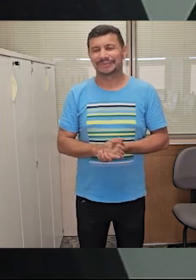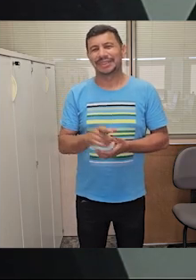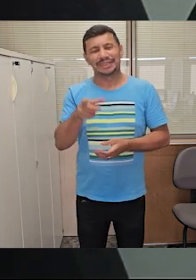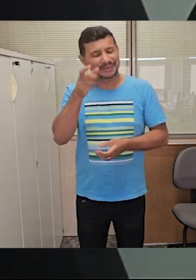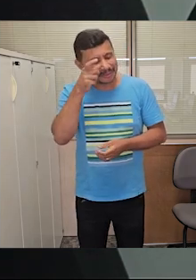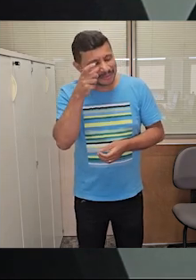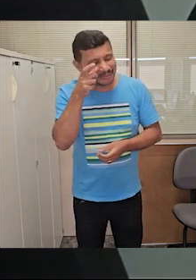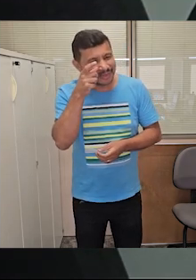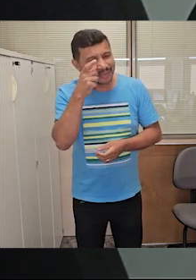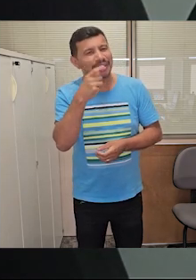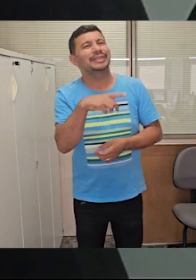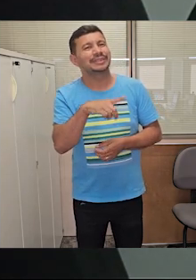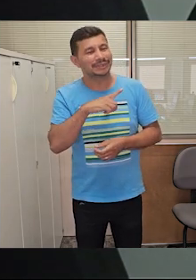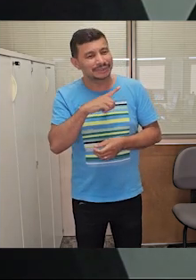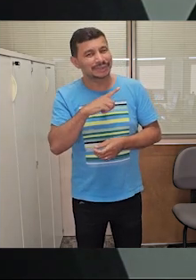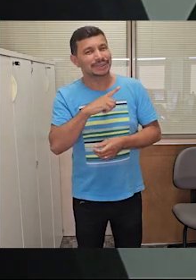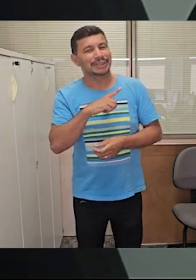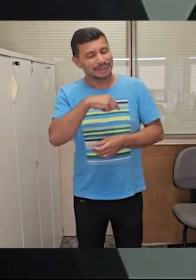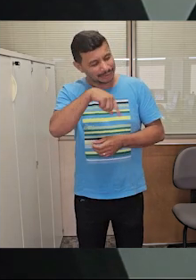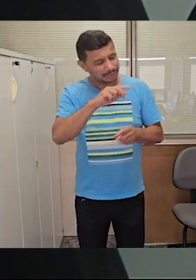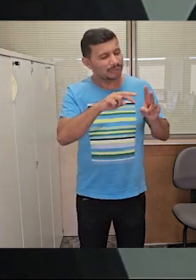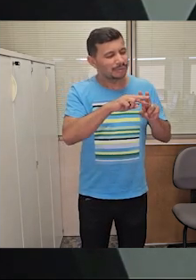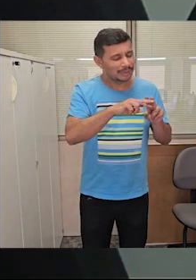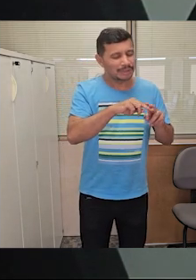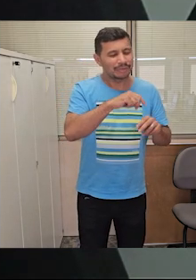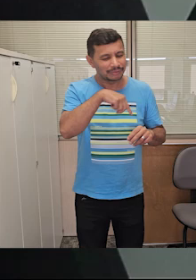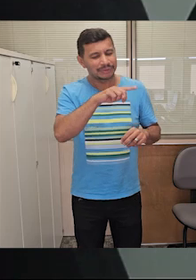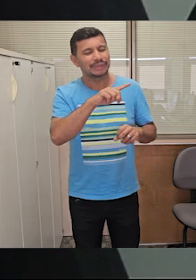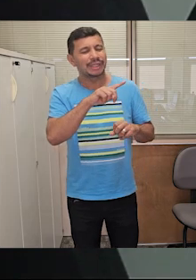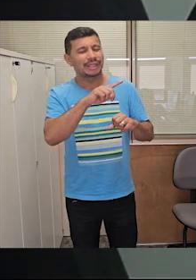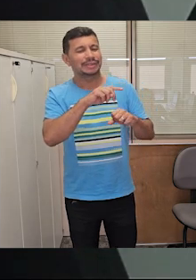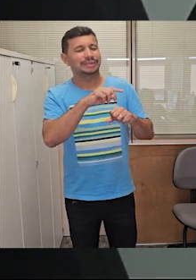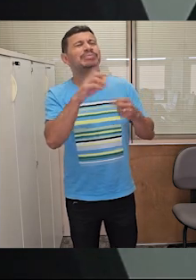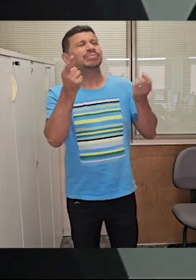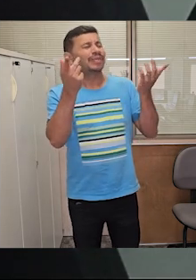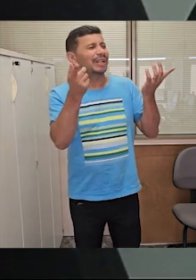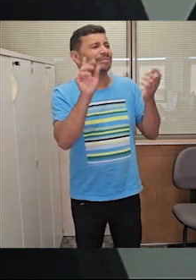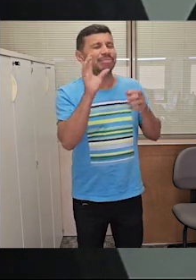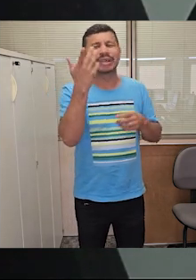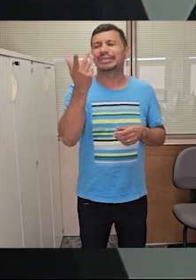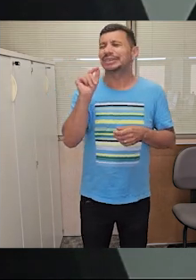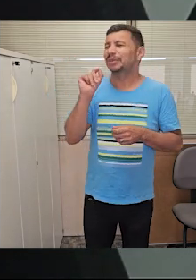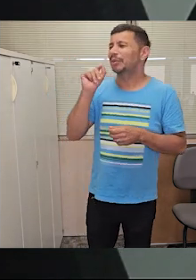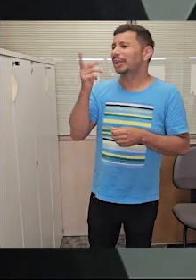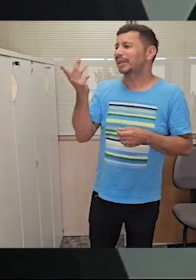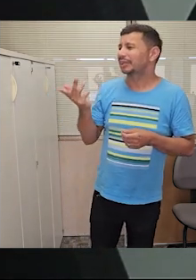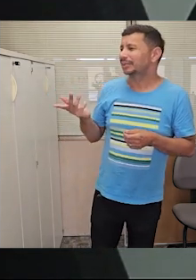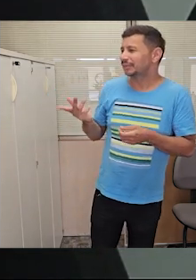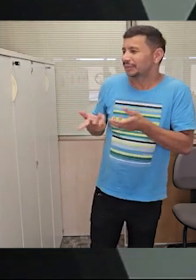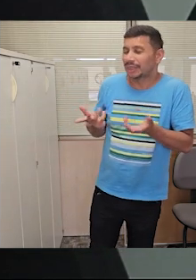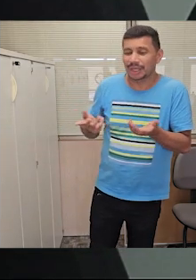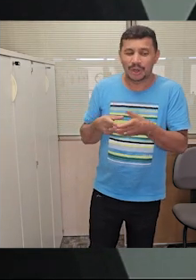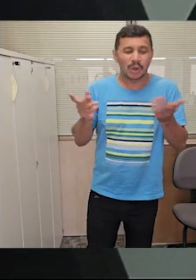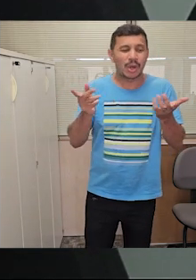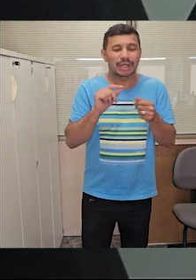Então eu vi que ele estava lá. Quando eu cheguei preso lá, fui até ele. E aí, o que está acontecendo aqui? Como é que é? O